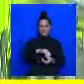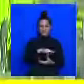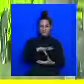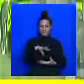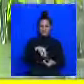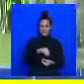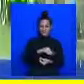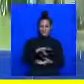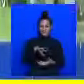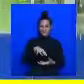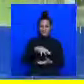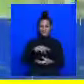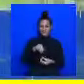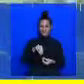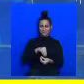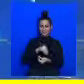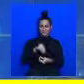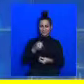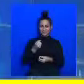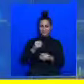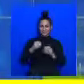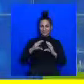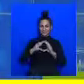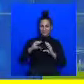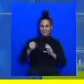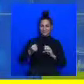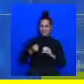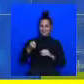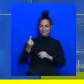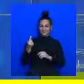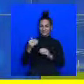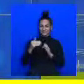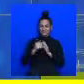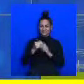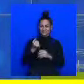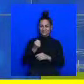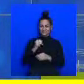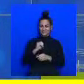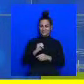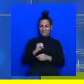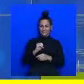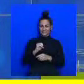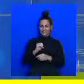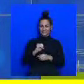Globo recarregado, embaralhando 80 bolas numeradas de 01 a 80.